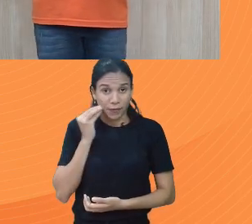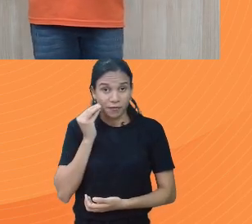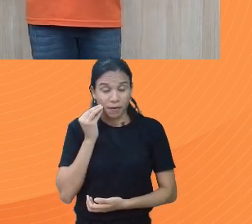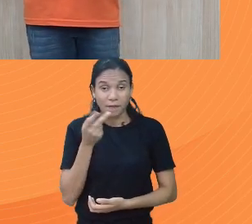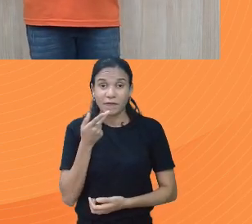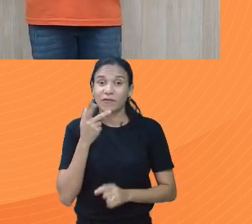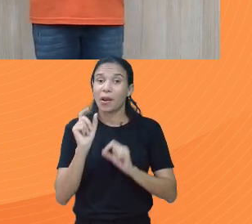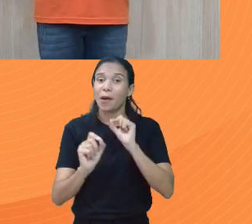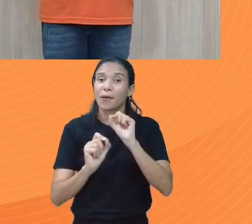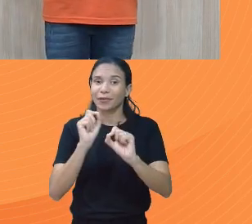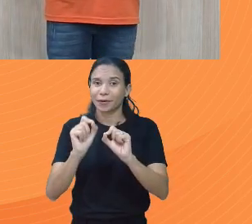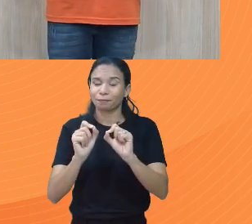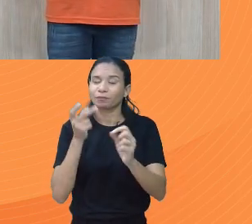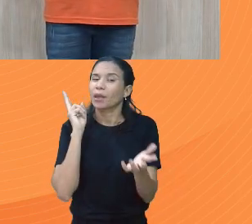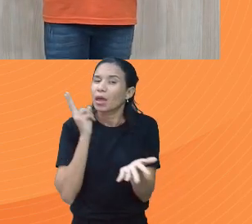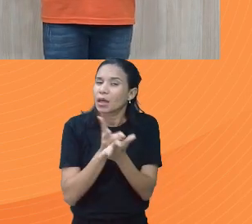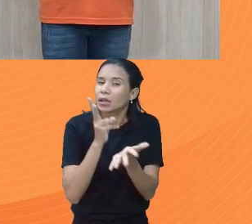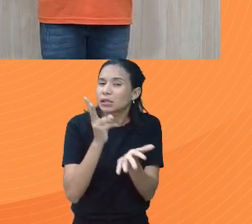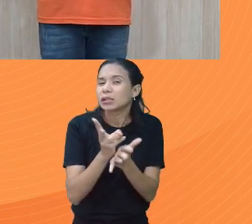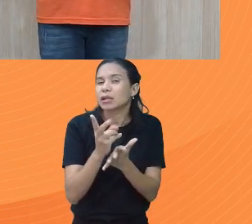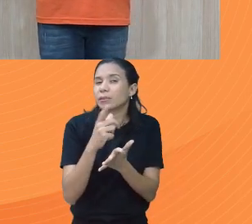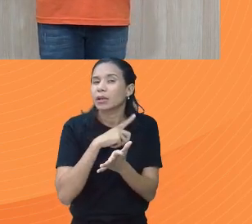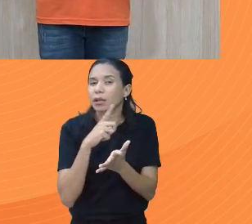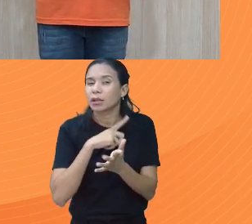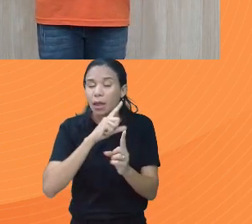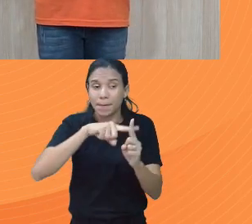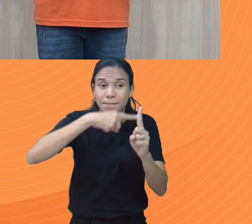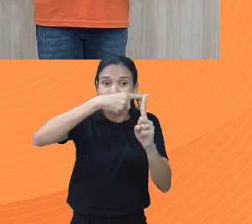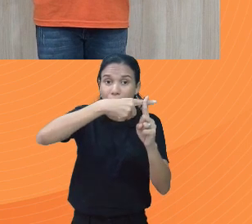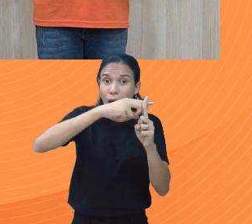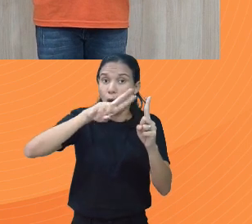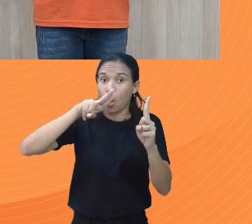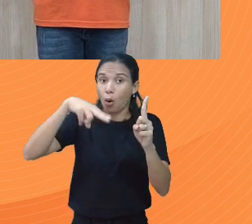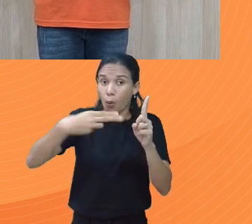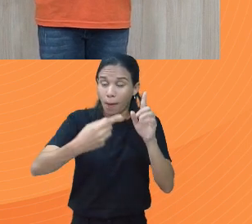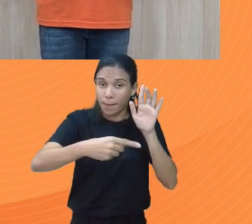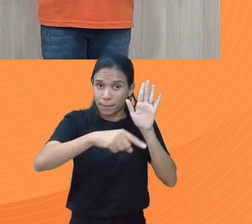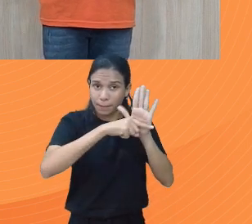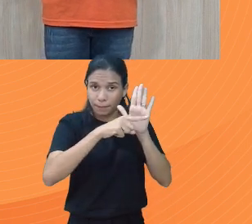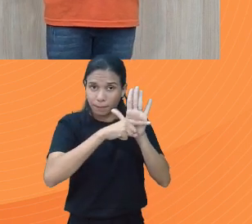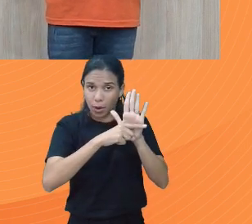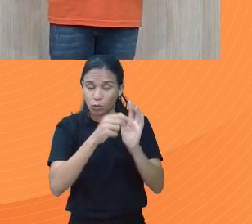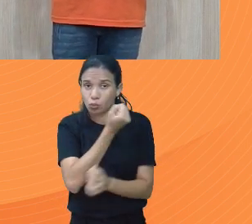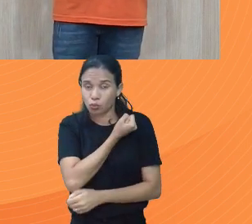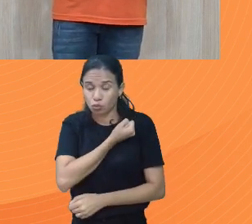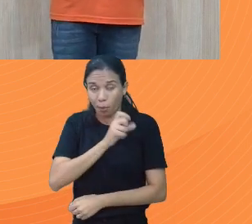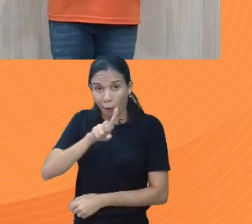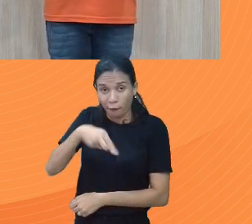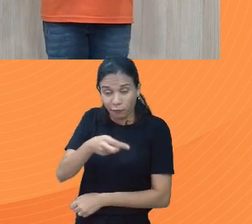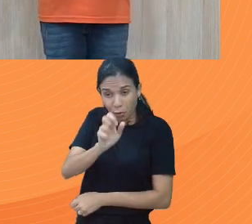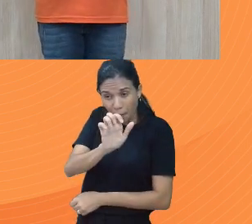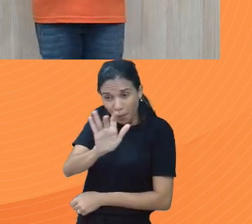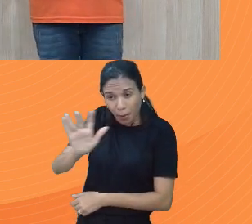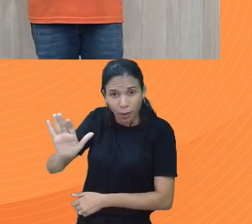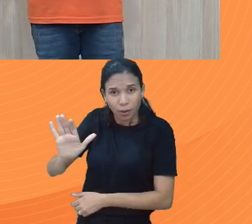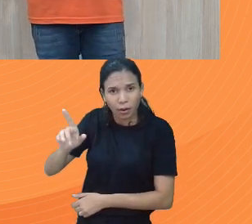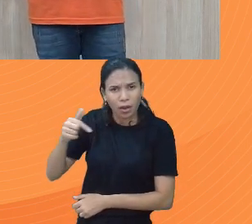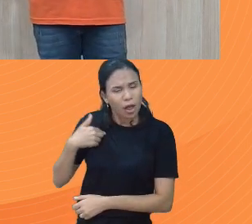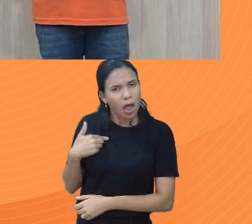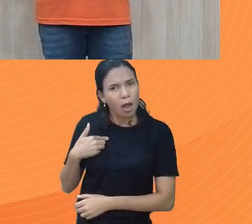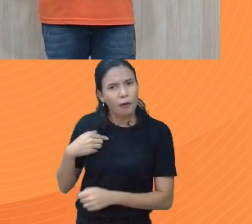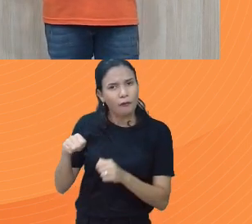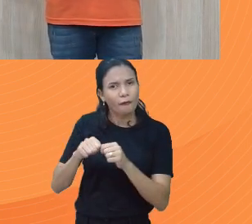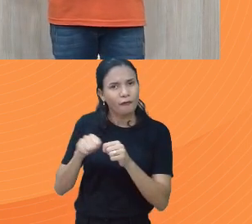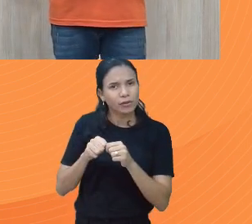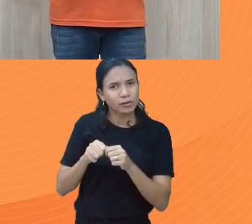uma coisa. Sempre que eu vou fazer adição ou subtração com números decimais, quando eu vou armar a